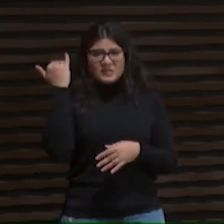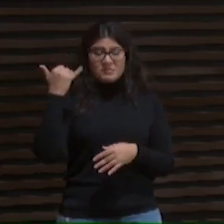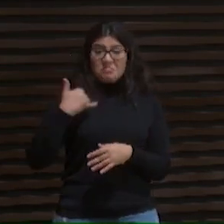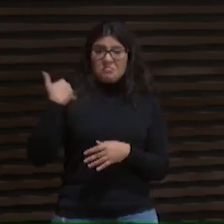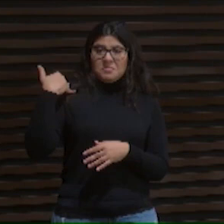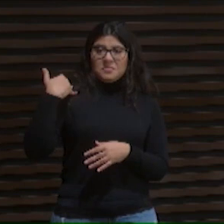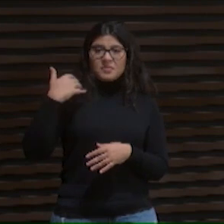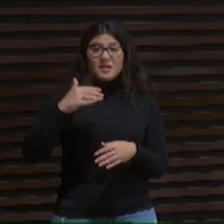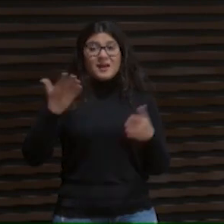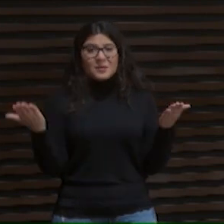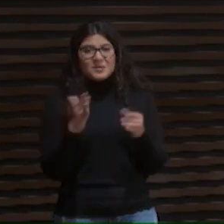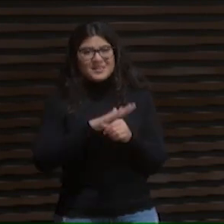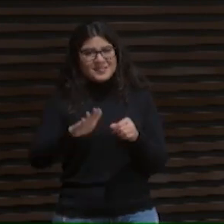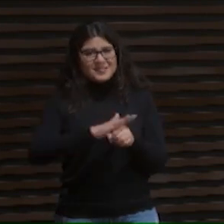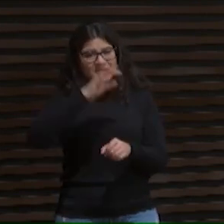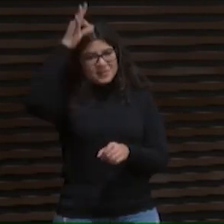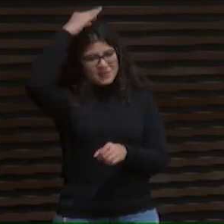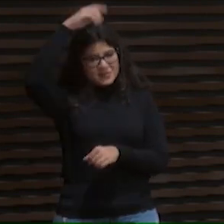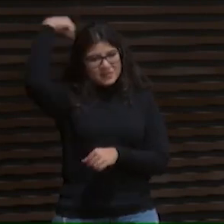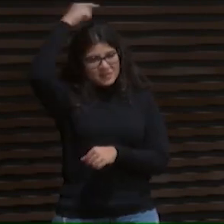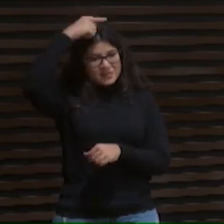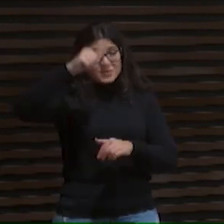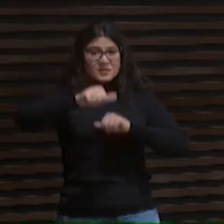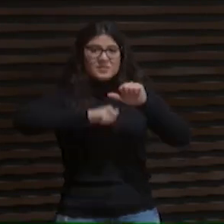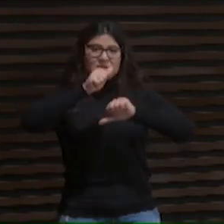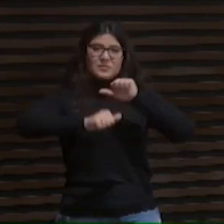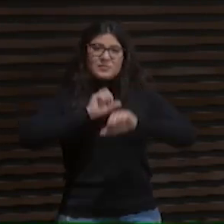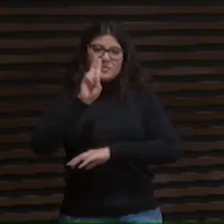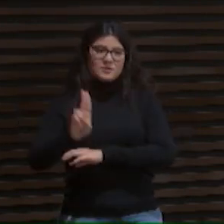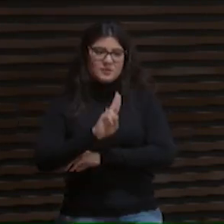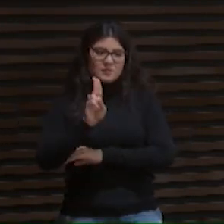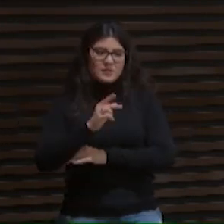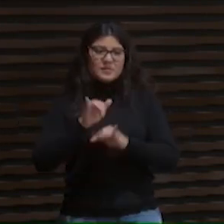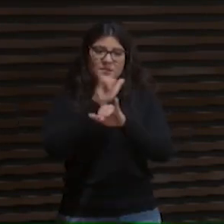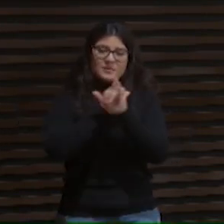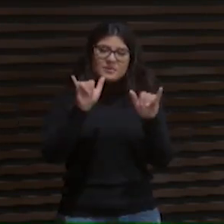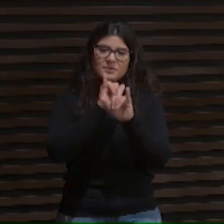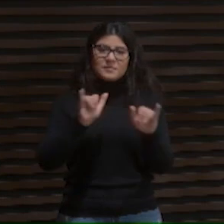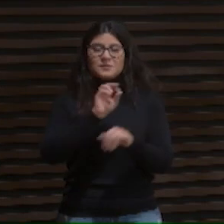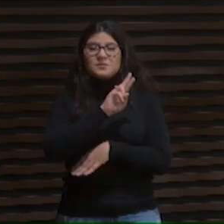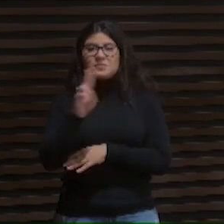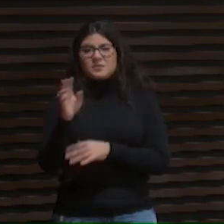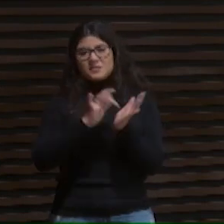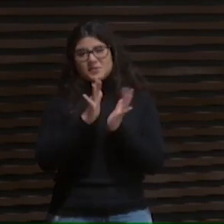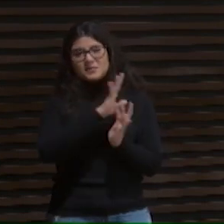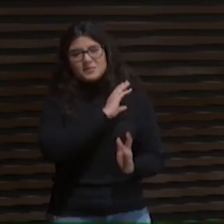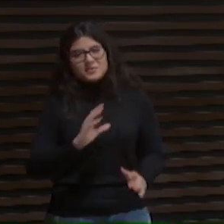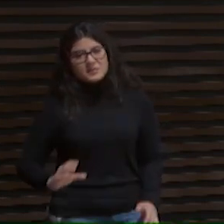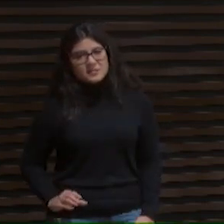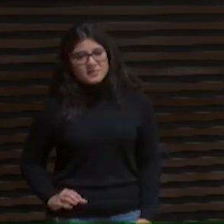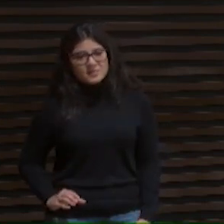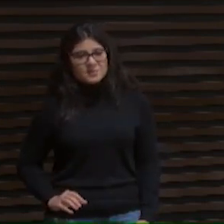é transformado em instrumento para levar o nome de Jesus